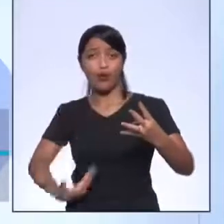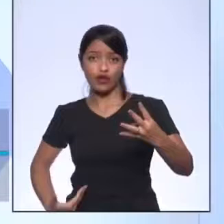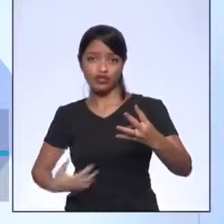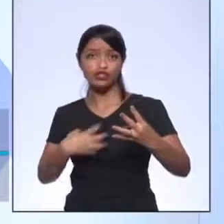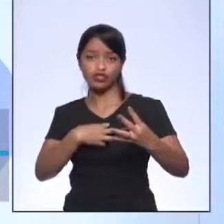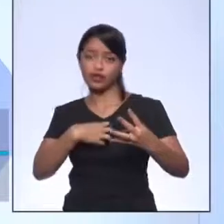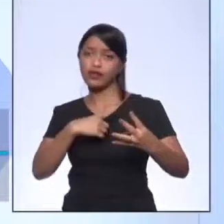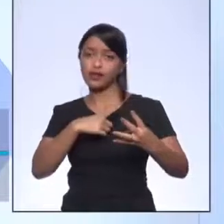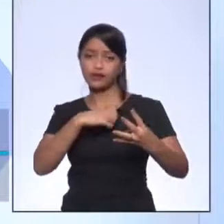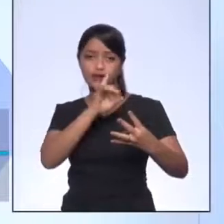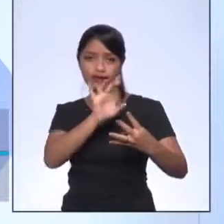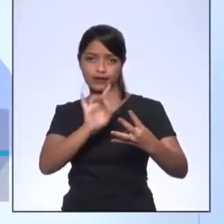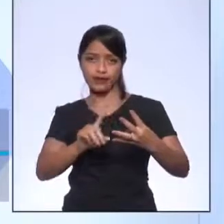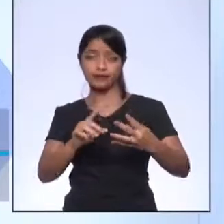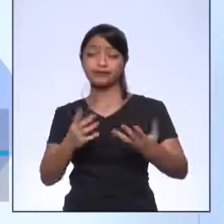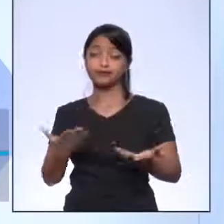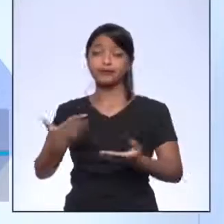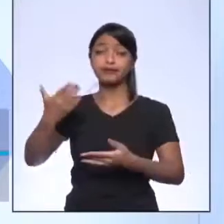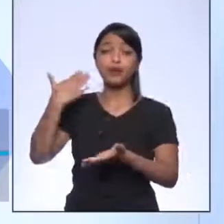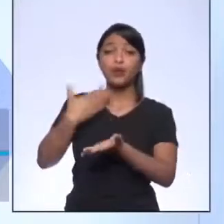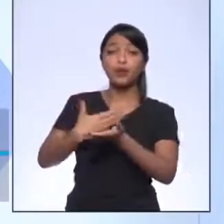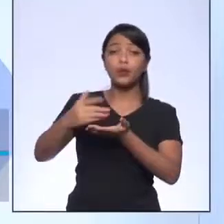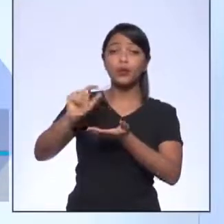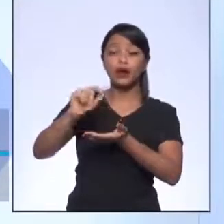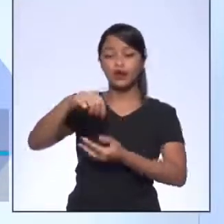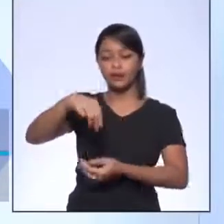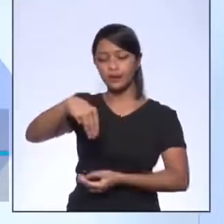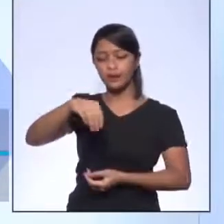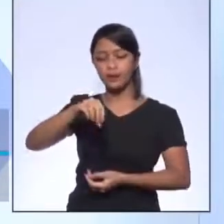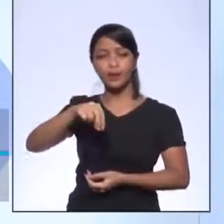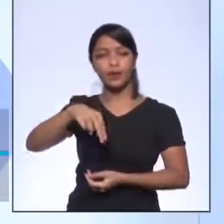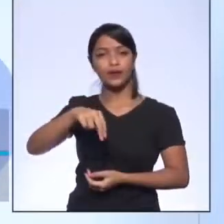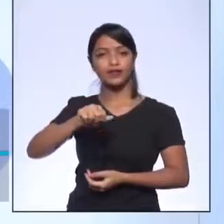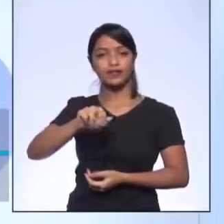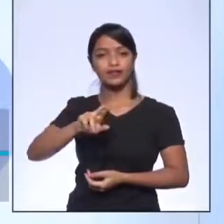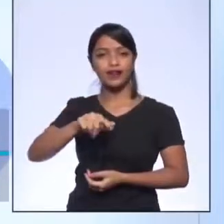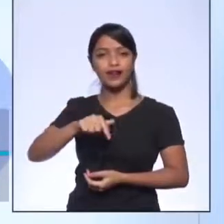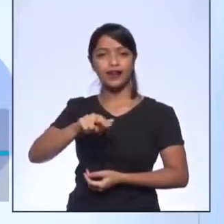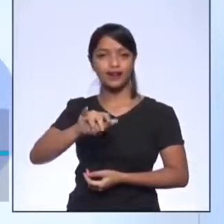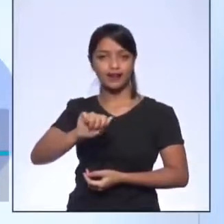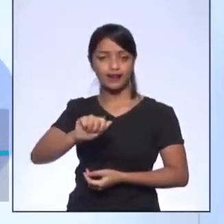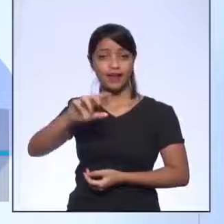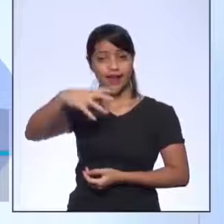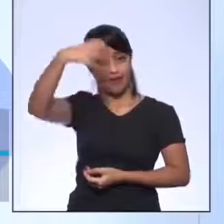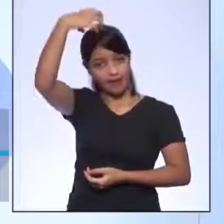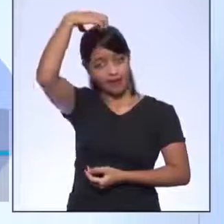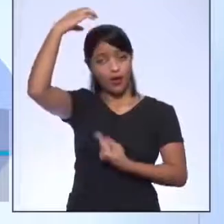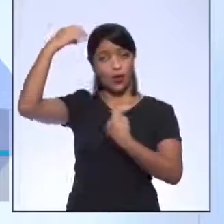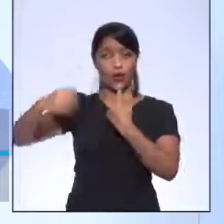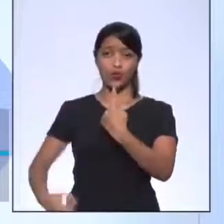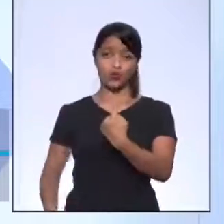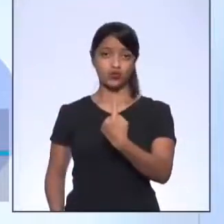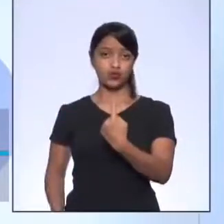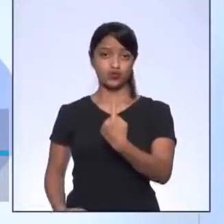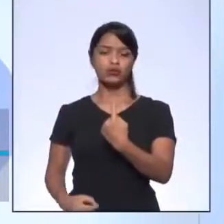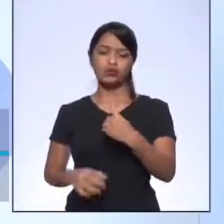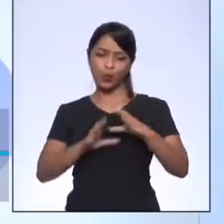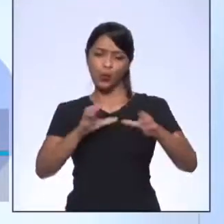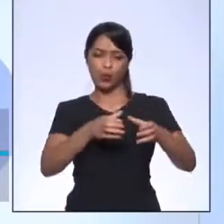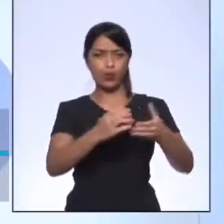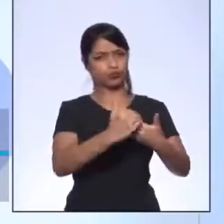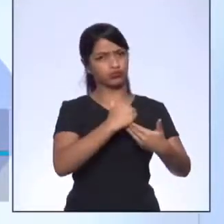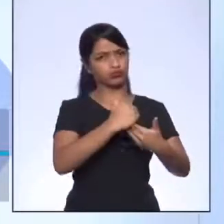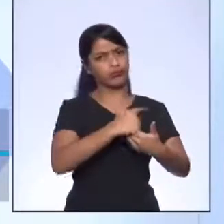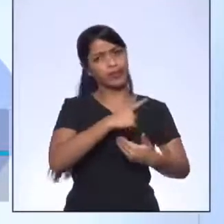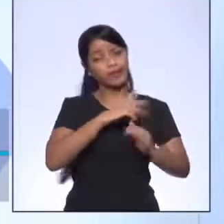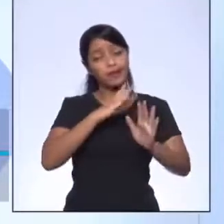vimos aí a monarquia, que é um rei, um único representante, e esse representante ele tem uns assessores, mas quem manda mesmo é